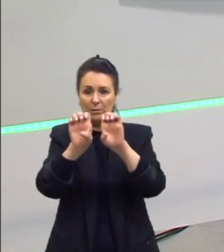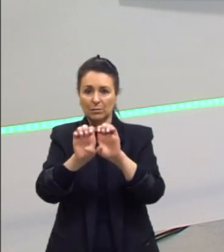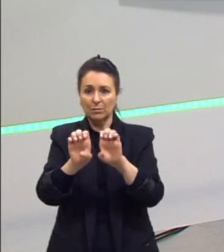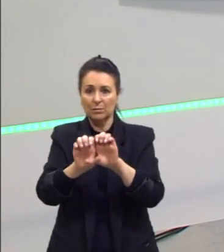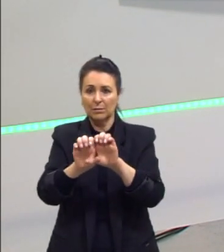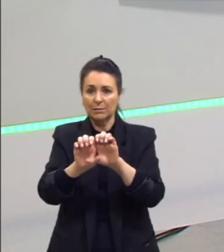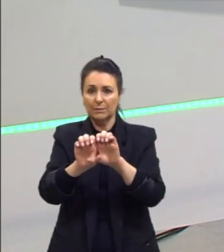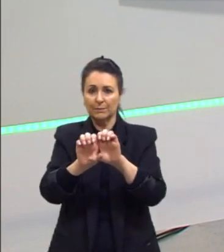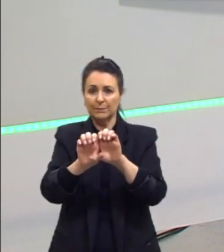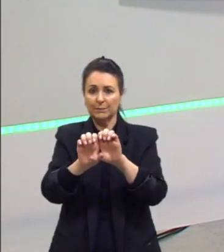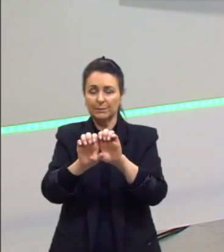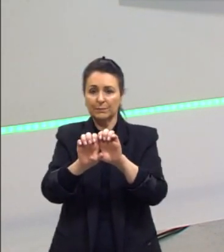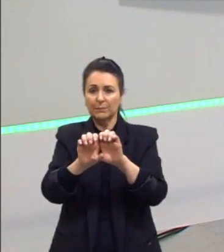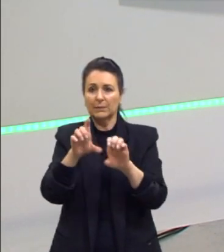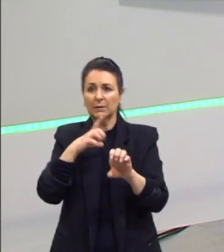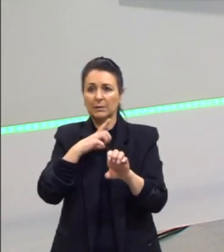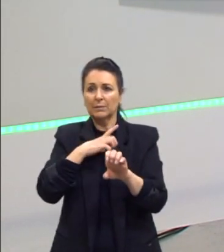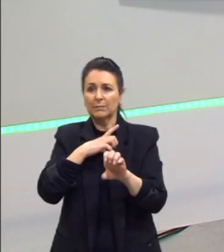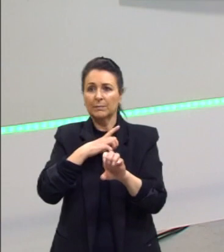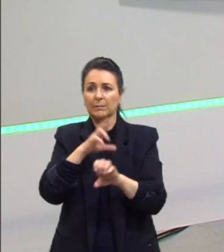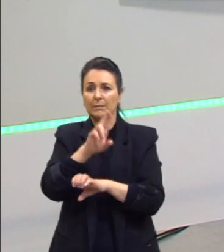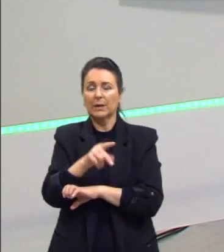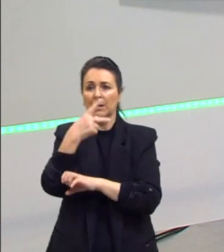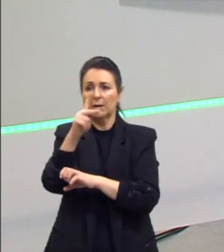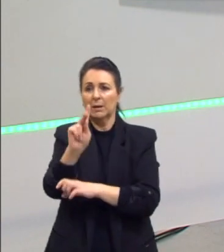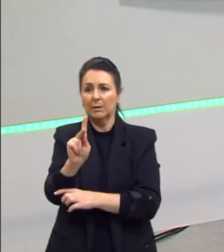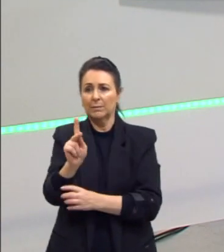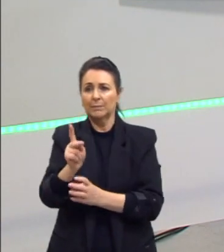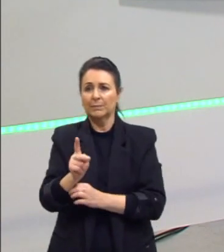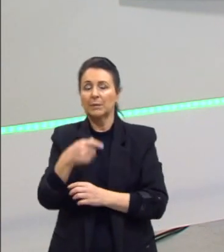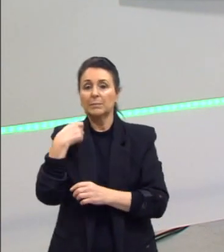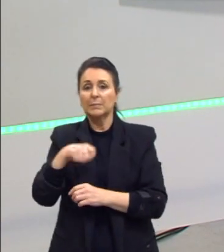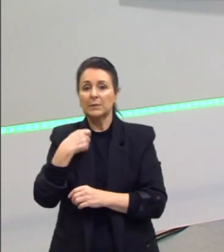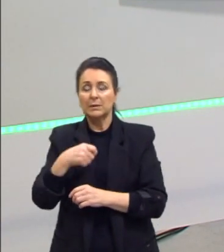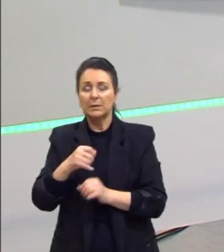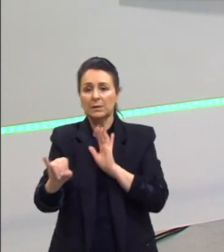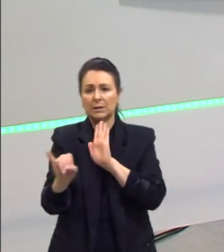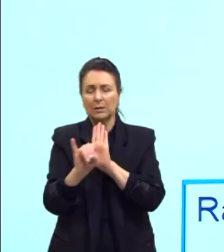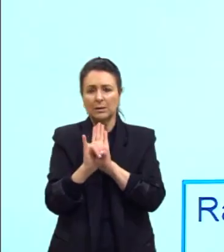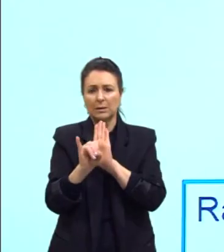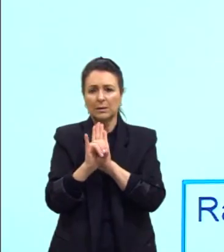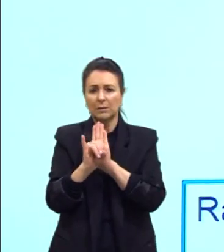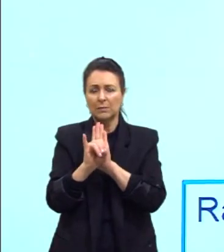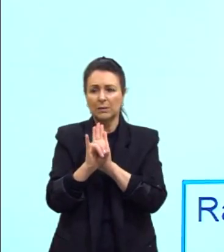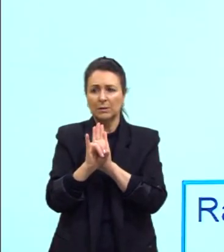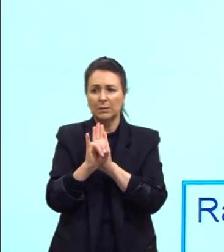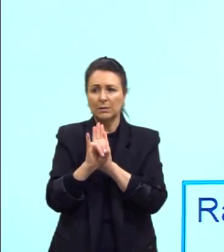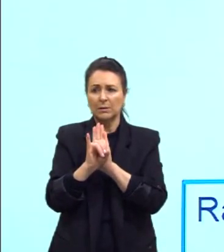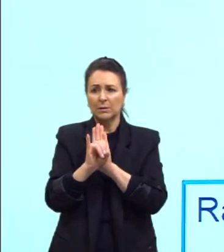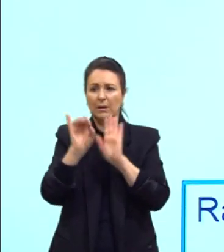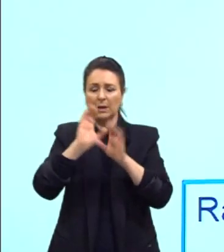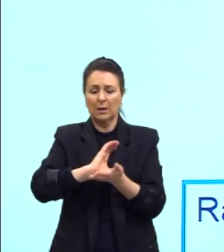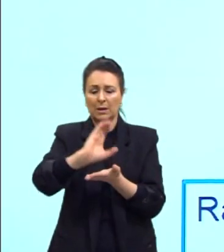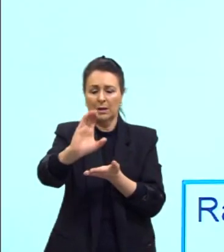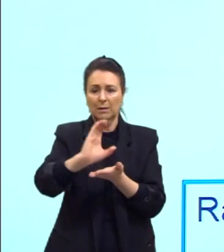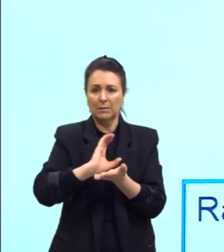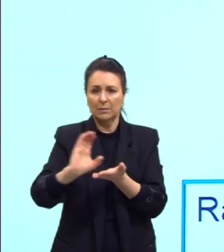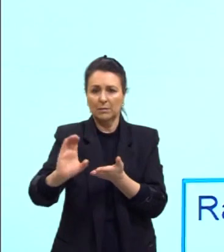pessoa que vê essa estrutura tem que saber dá nome para ela então preciso identificar onde está as duas ramificações